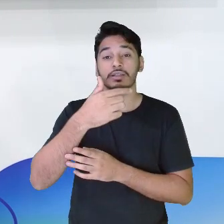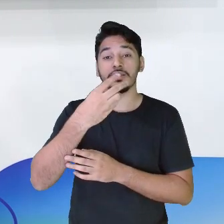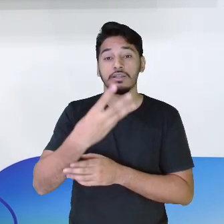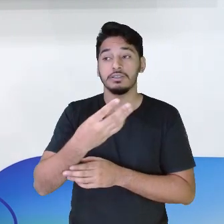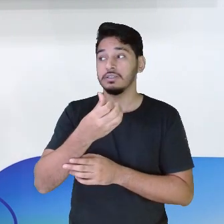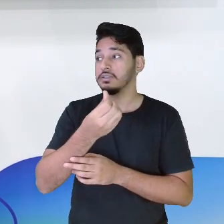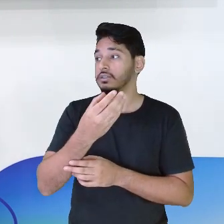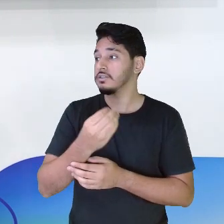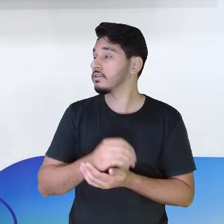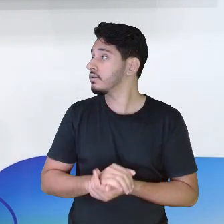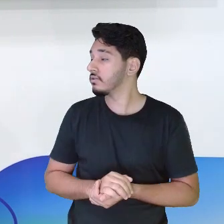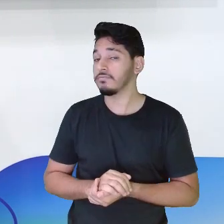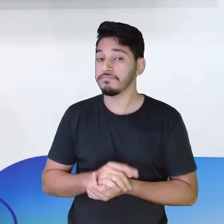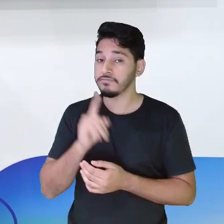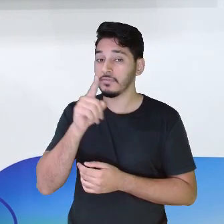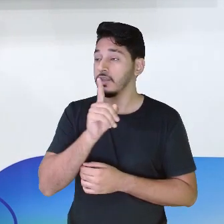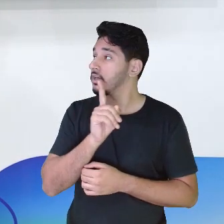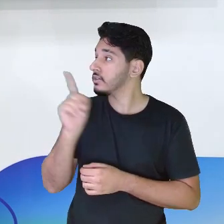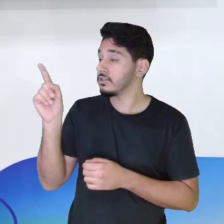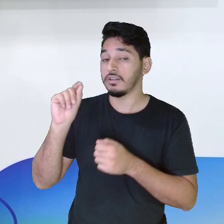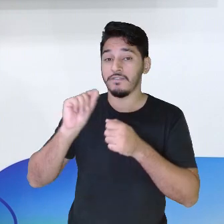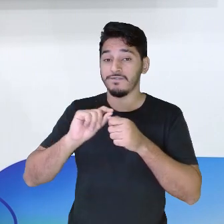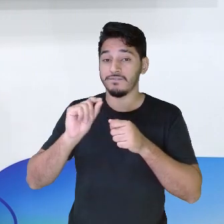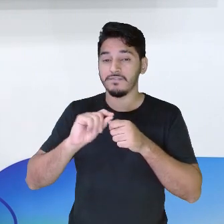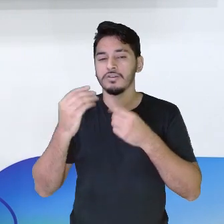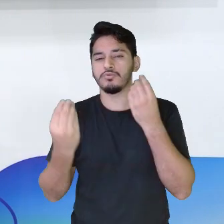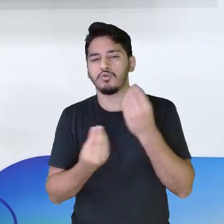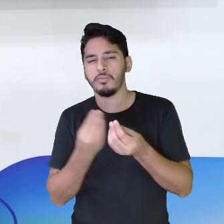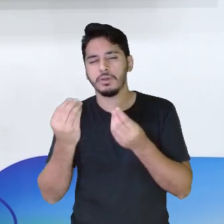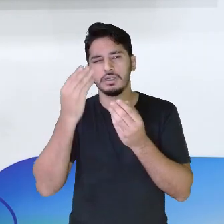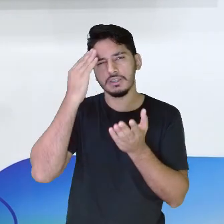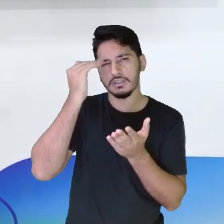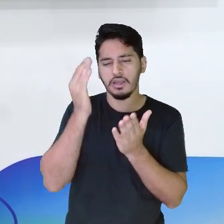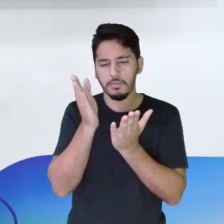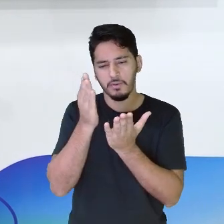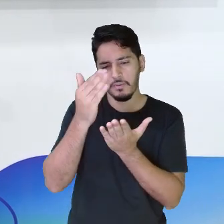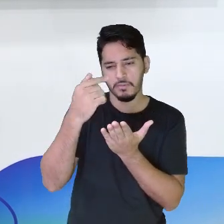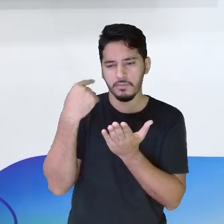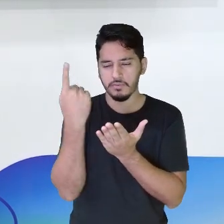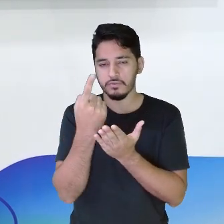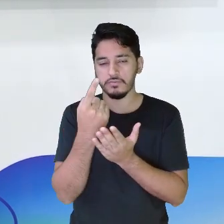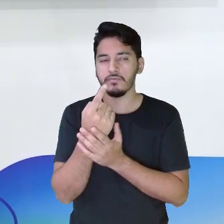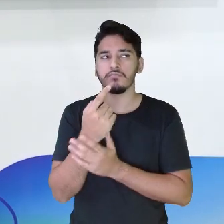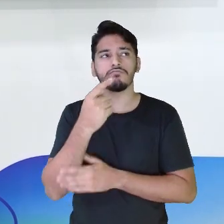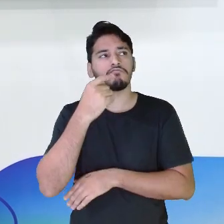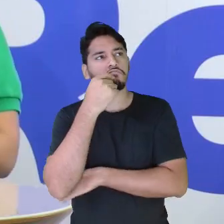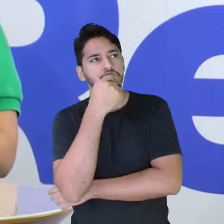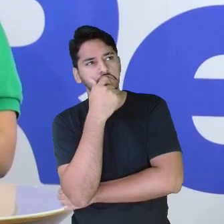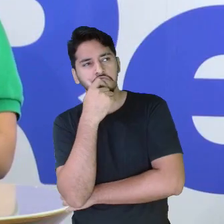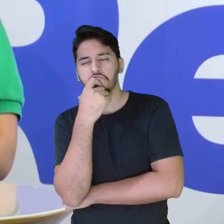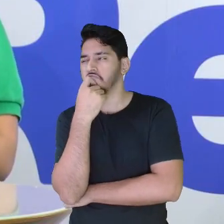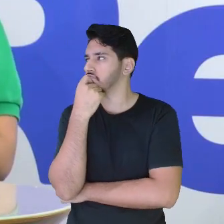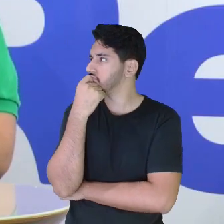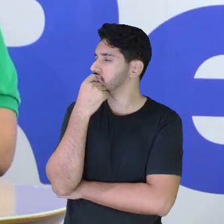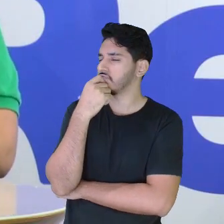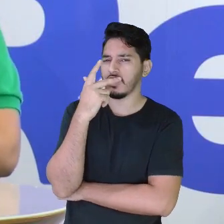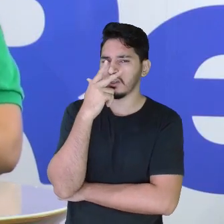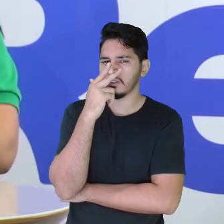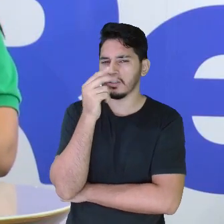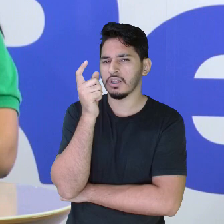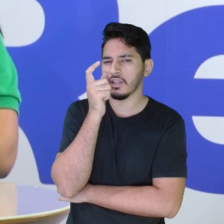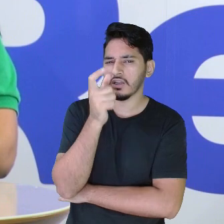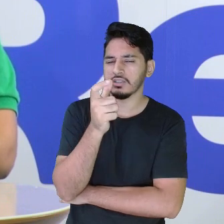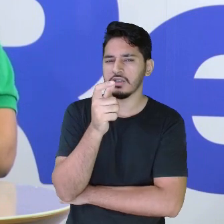360. É assim que a gente faz a medição dos ângulos. E aí, professora? Eu achei interessante aqui uma observação